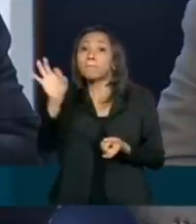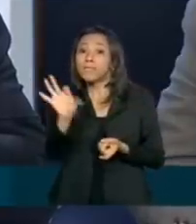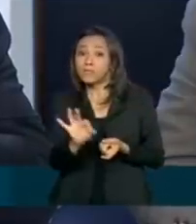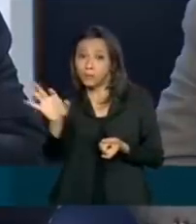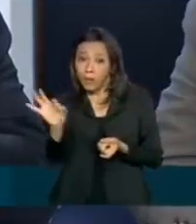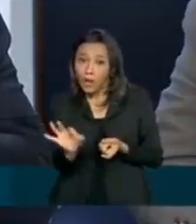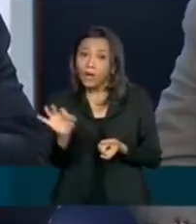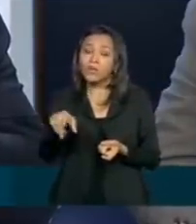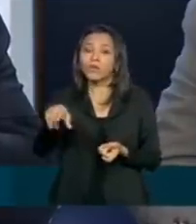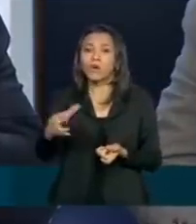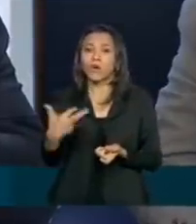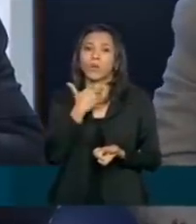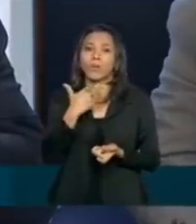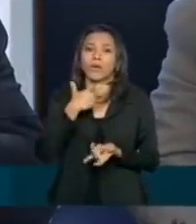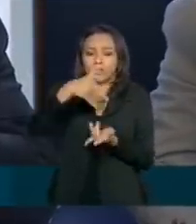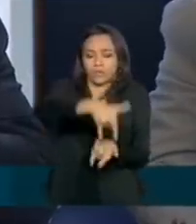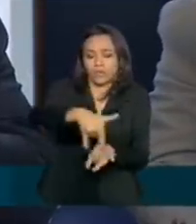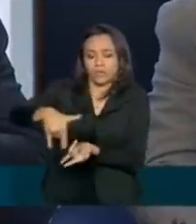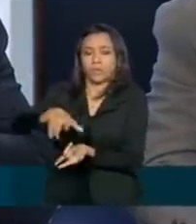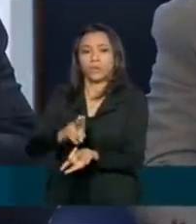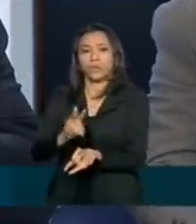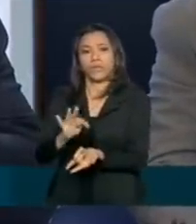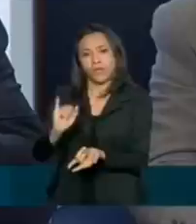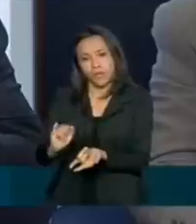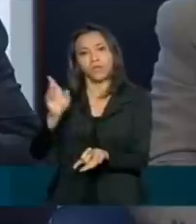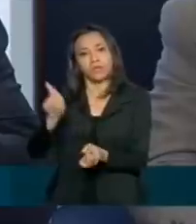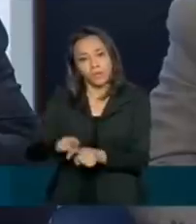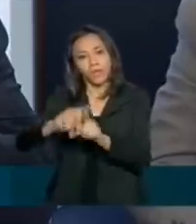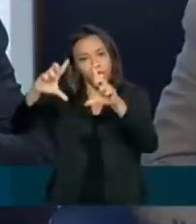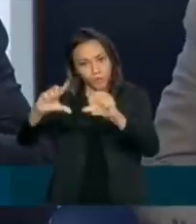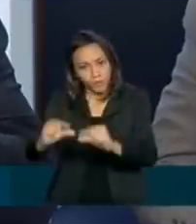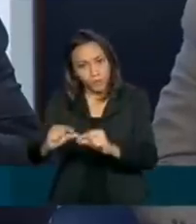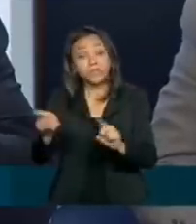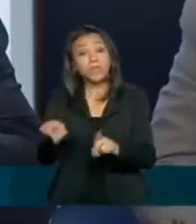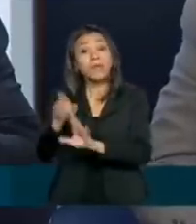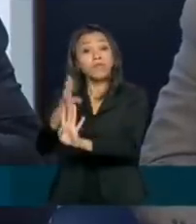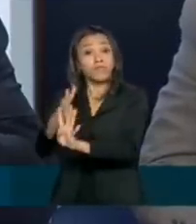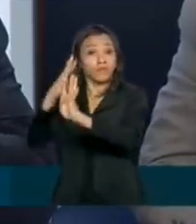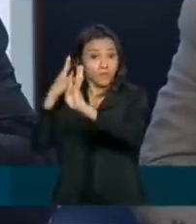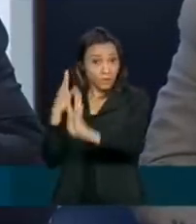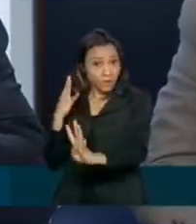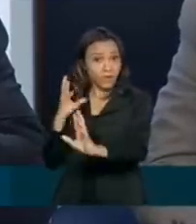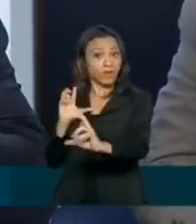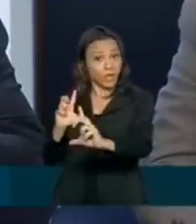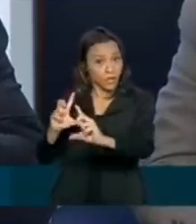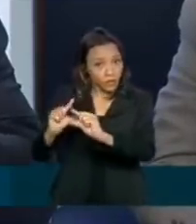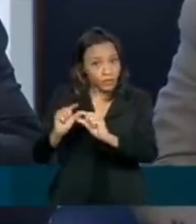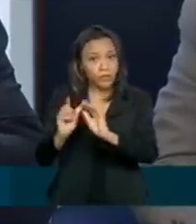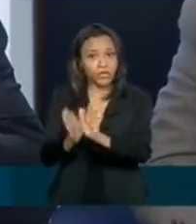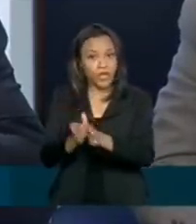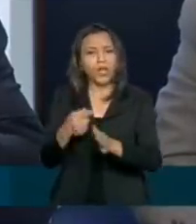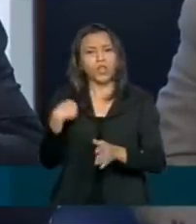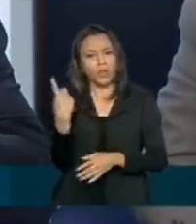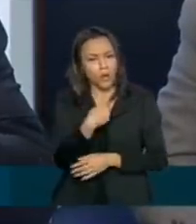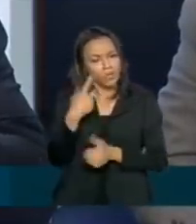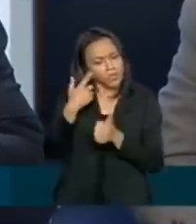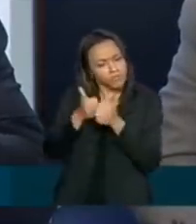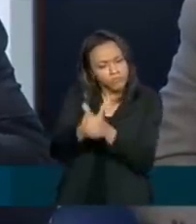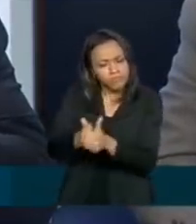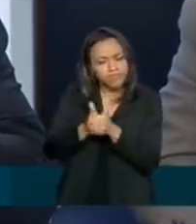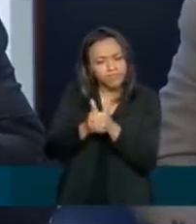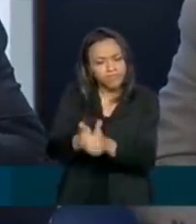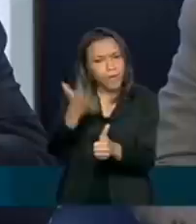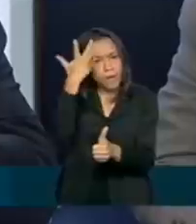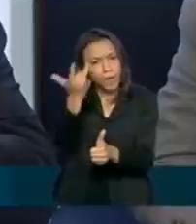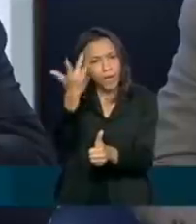UTIs e a fila da regulação para leitos de UTI. Nós acompanhamos isso diariamente.